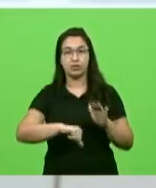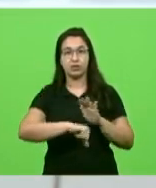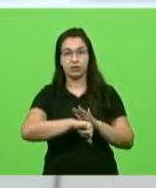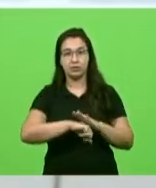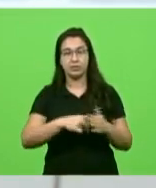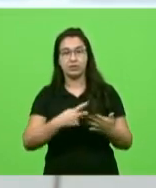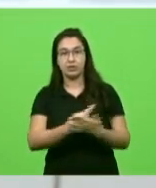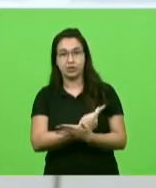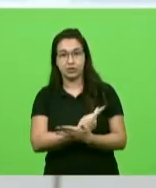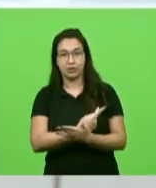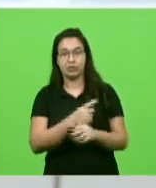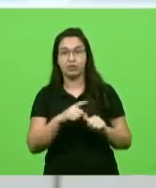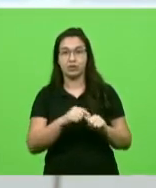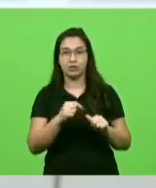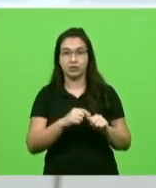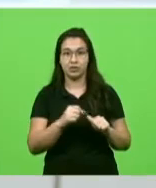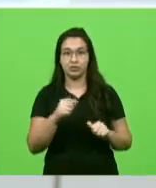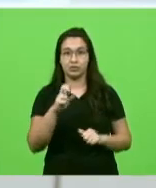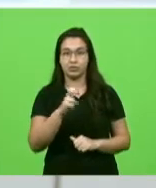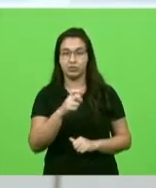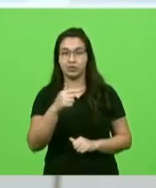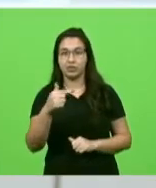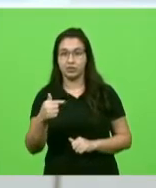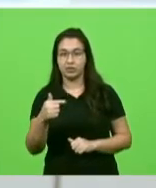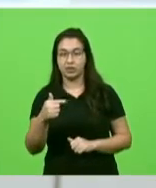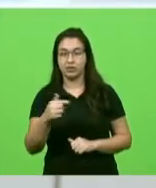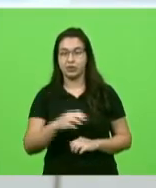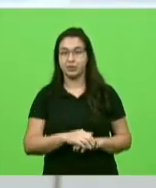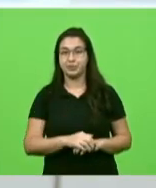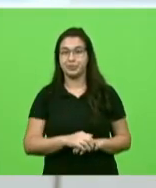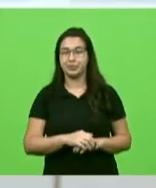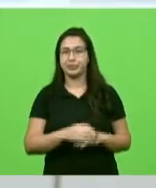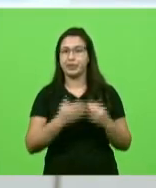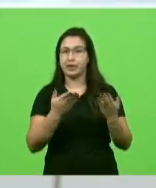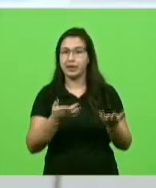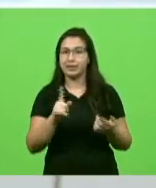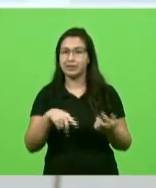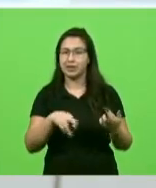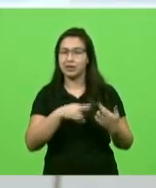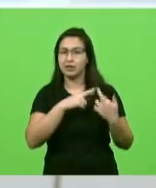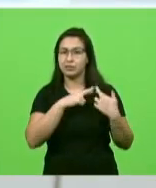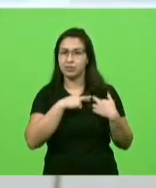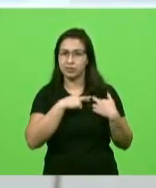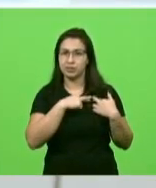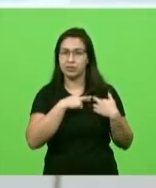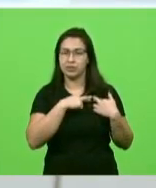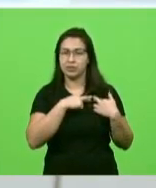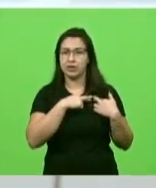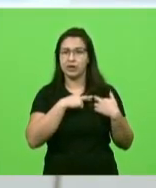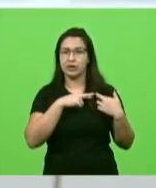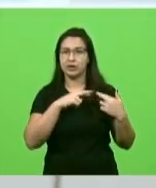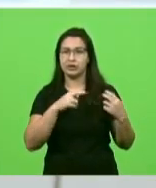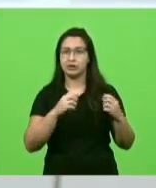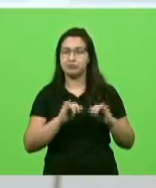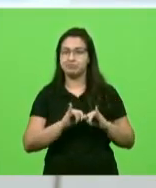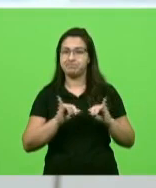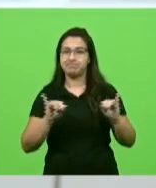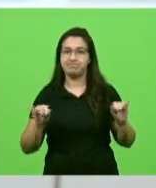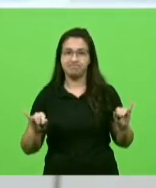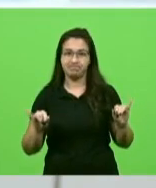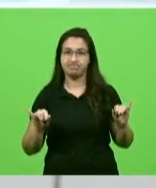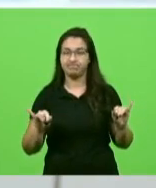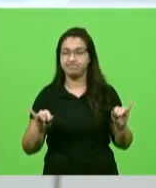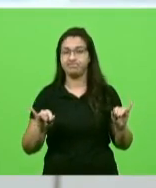37 da Constituição da República já que se tratam de responsabilidades independentes e que não se exclui